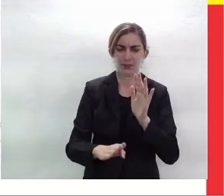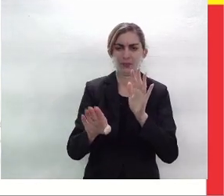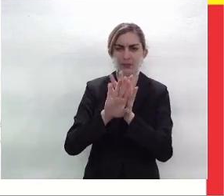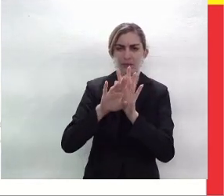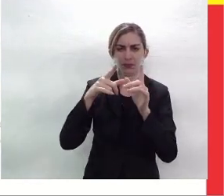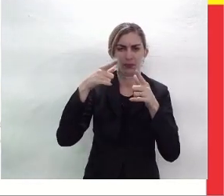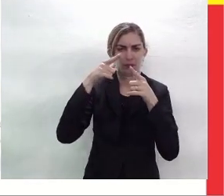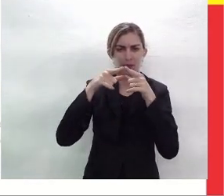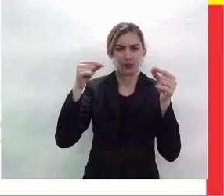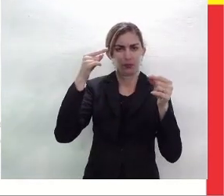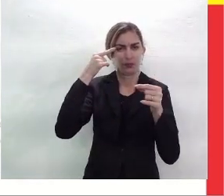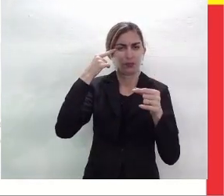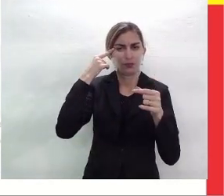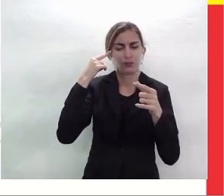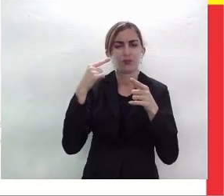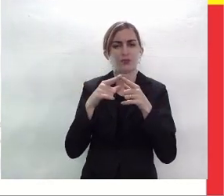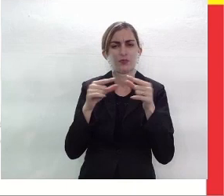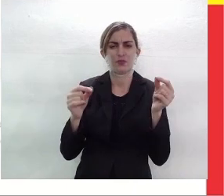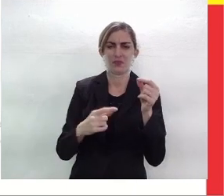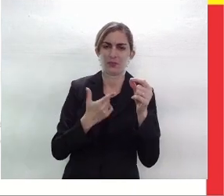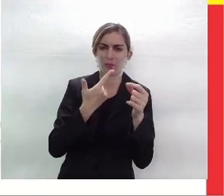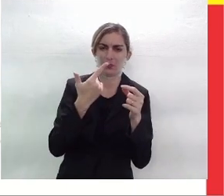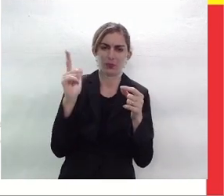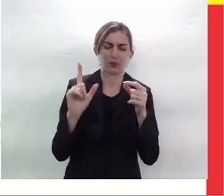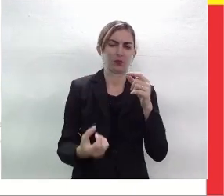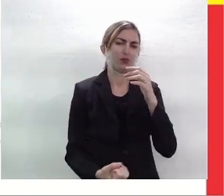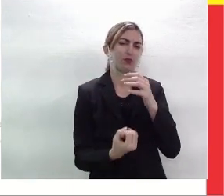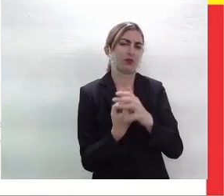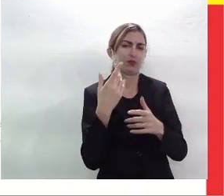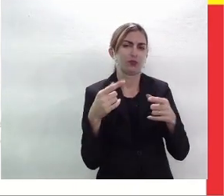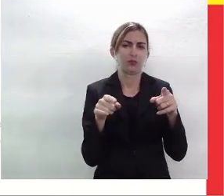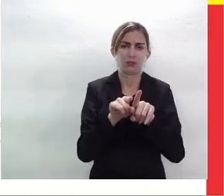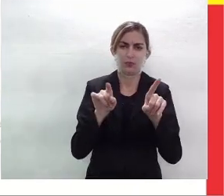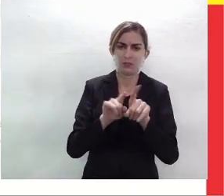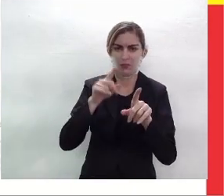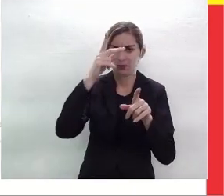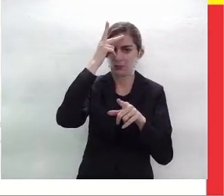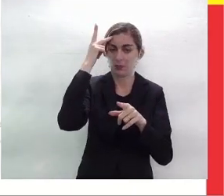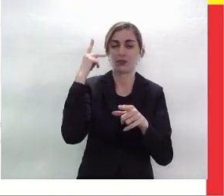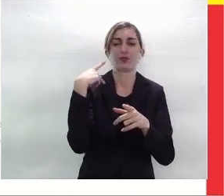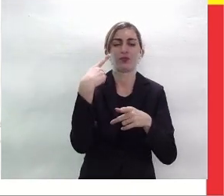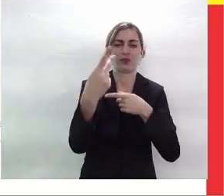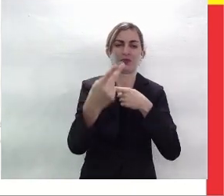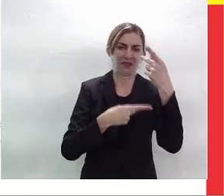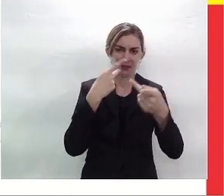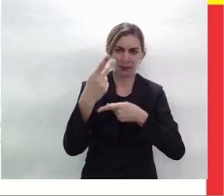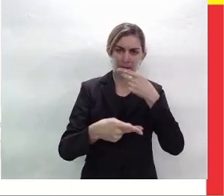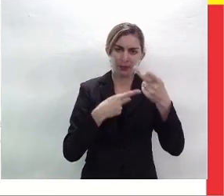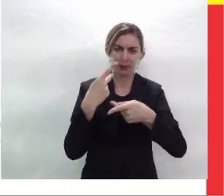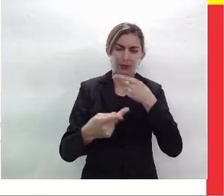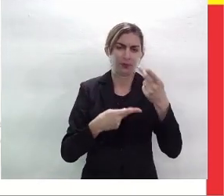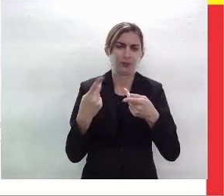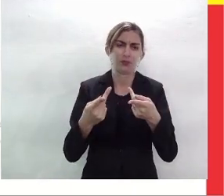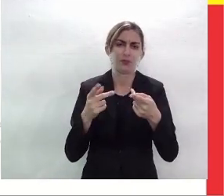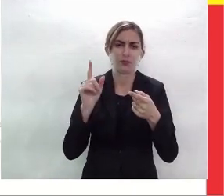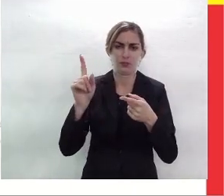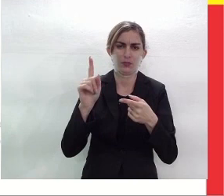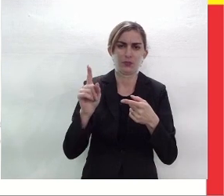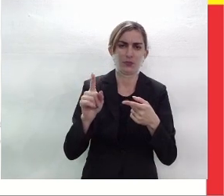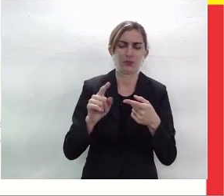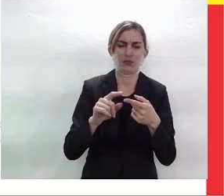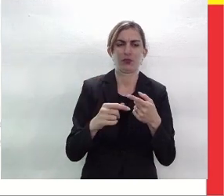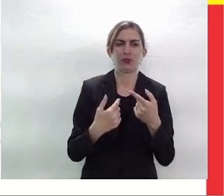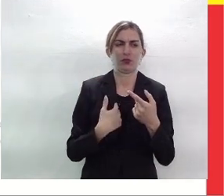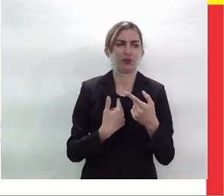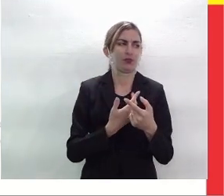de japoneses. A gente também tem uma outra origem que as pessoas falam, né, estudiosos falam que